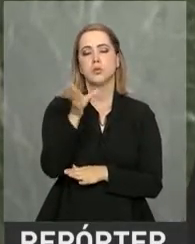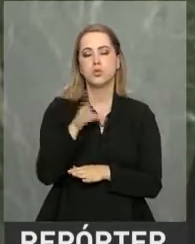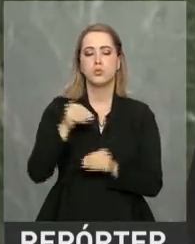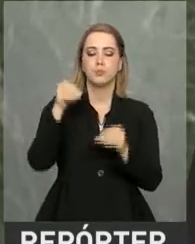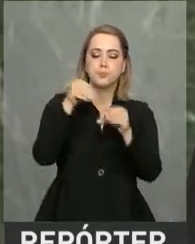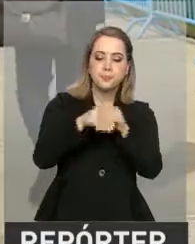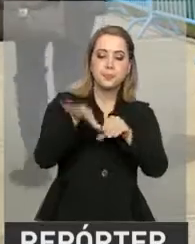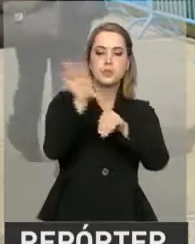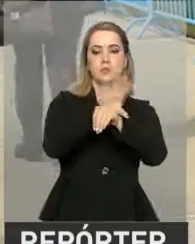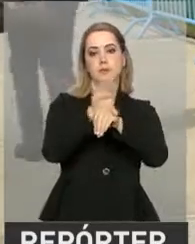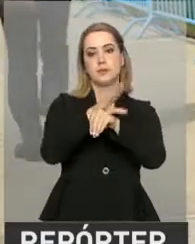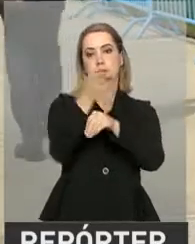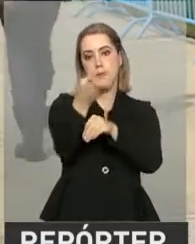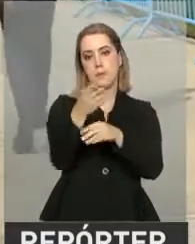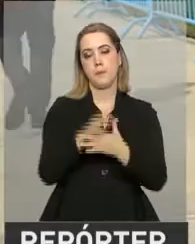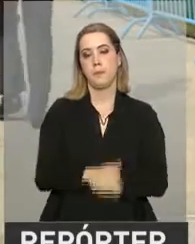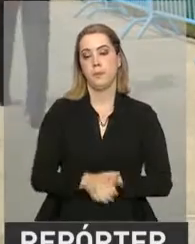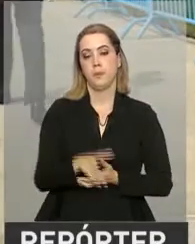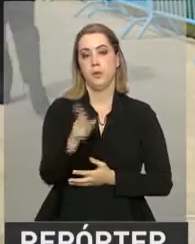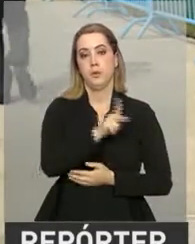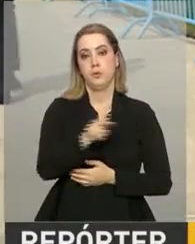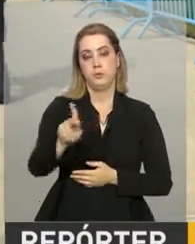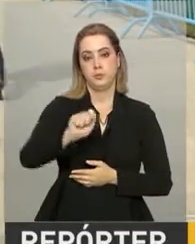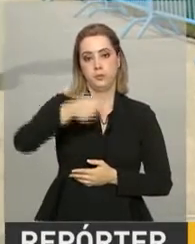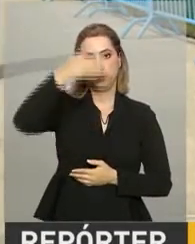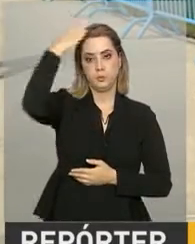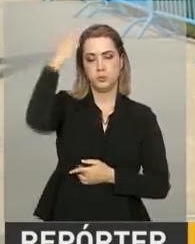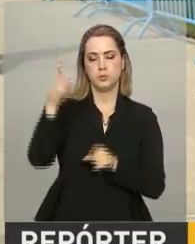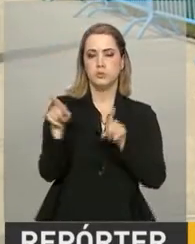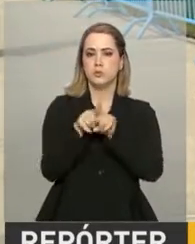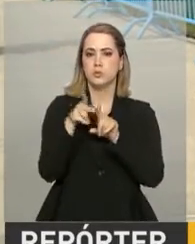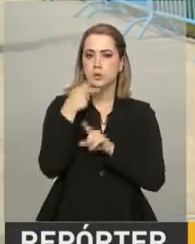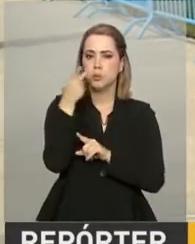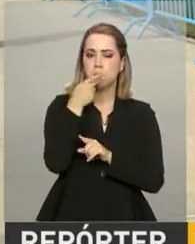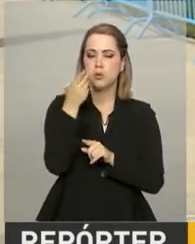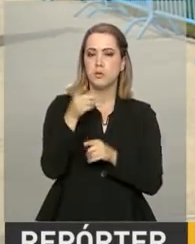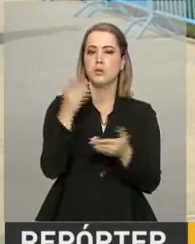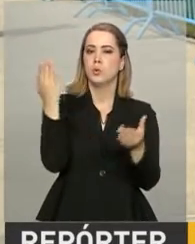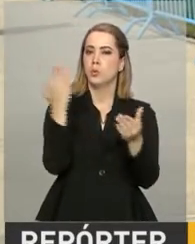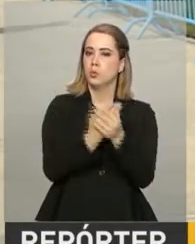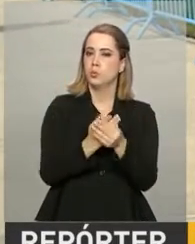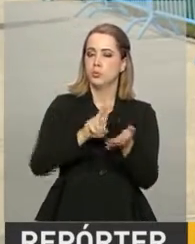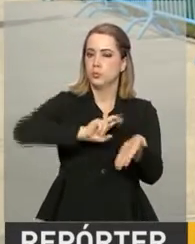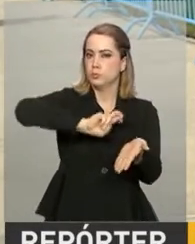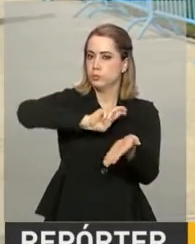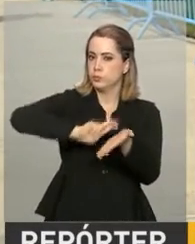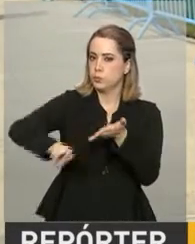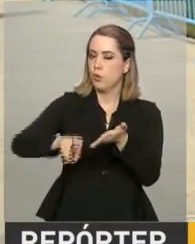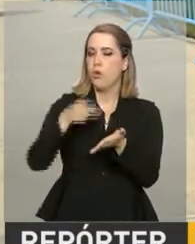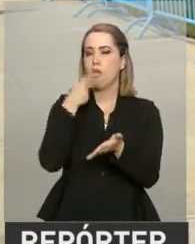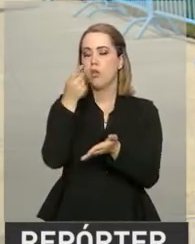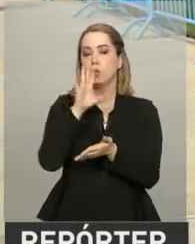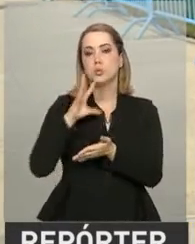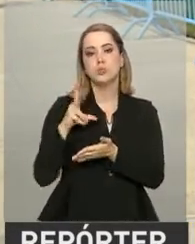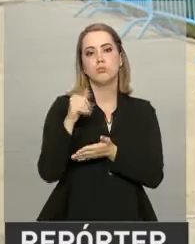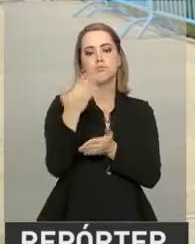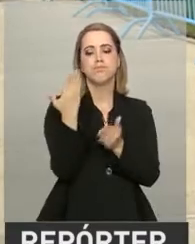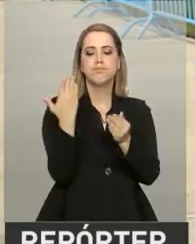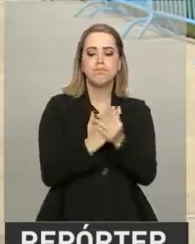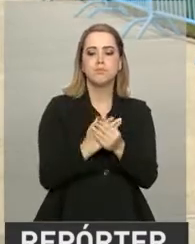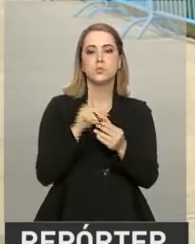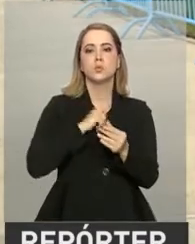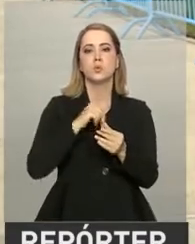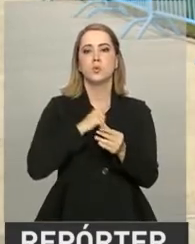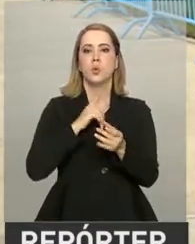nossa Constituição. O presidente Michel Temer também falou sobre o impeachment no Brasil. Disse que todo o processo foi conduzido por